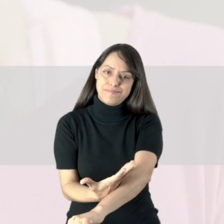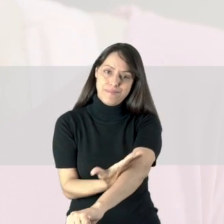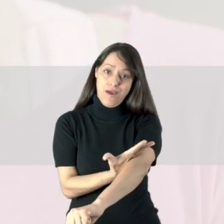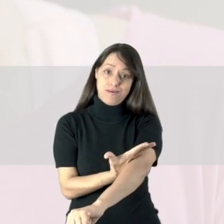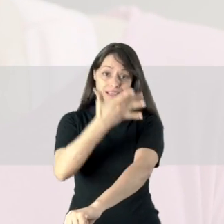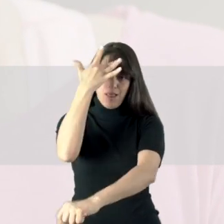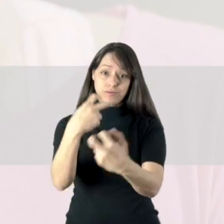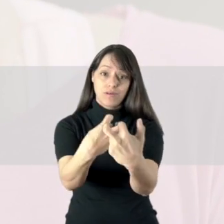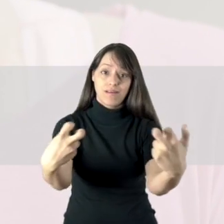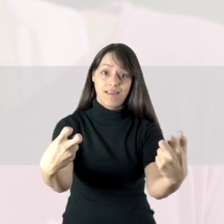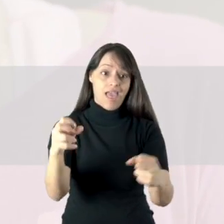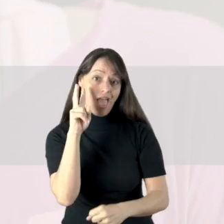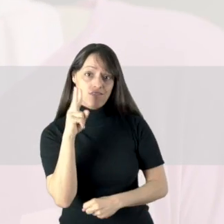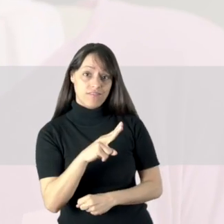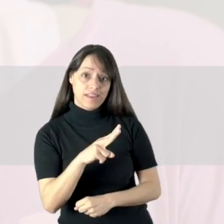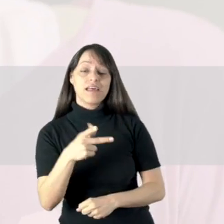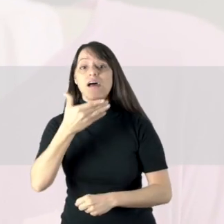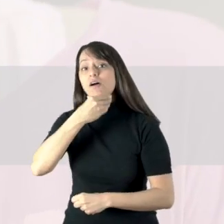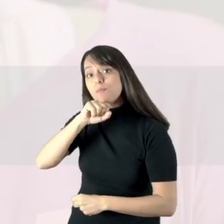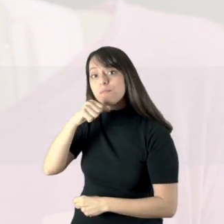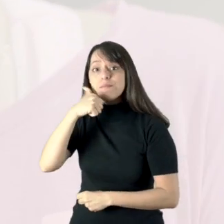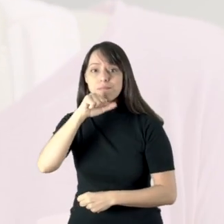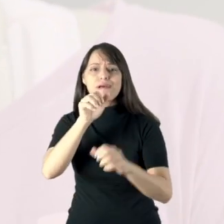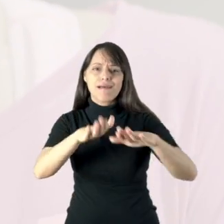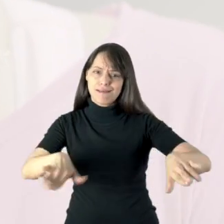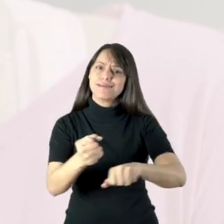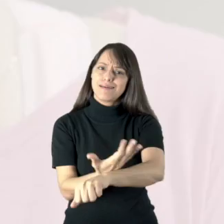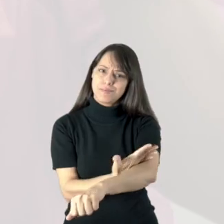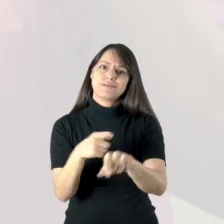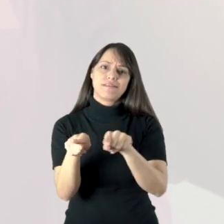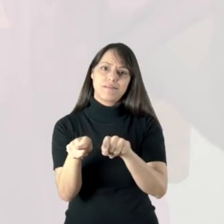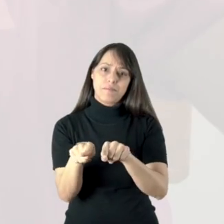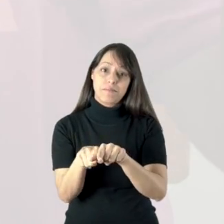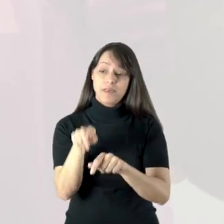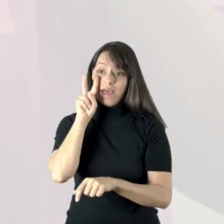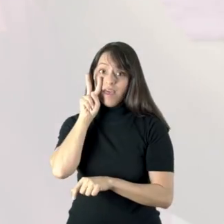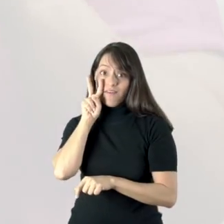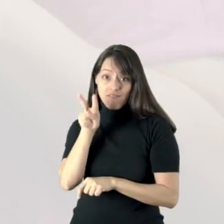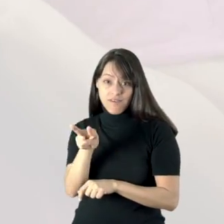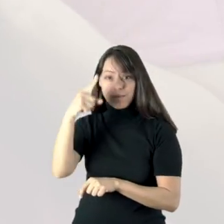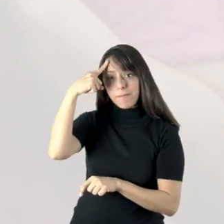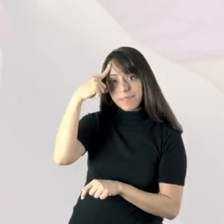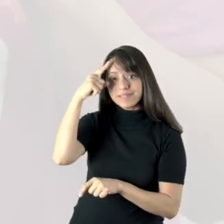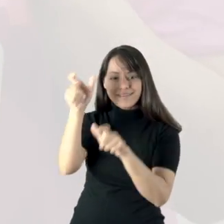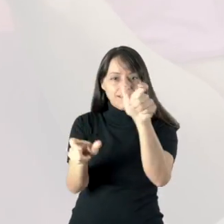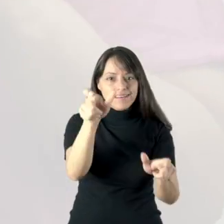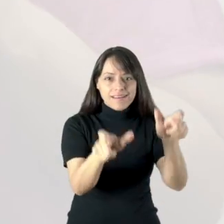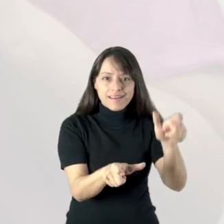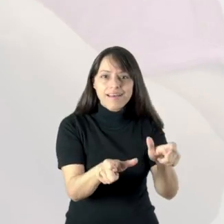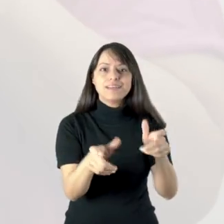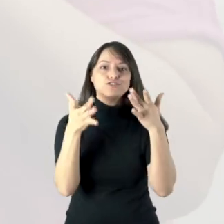emociona, contagia quem está de fora, os pais, as mães e as próprias crianças. Vendo os personagens, pensando